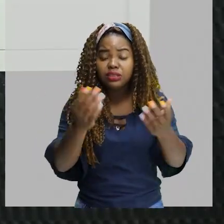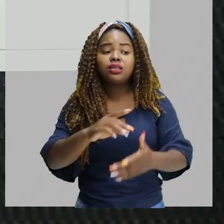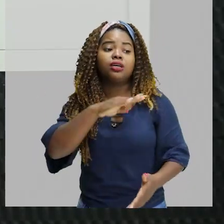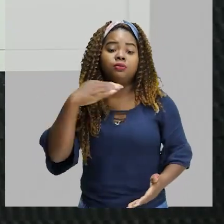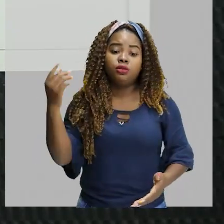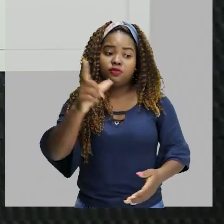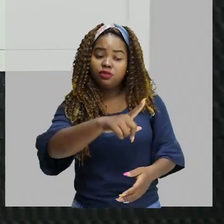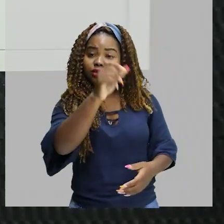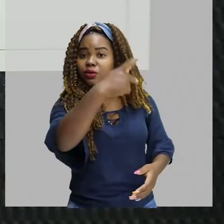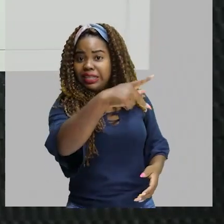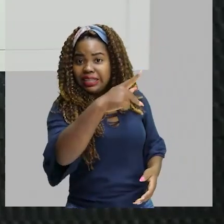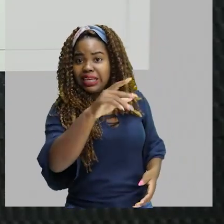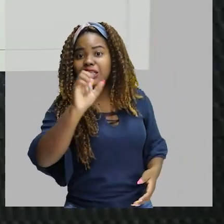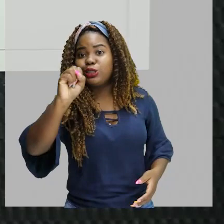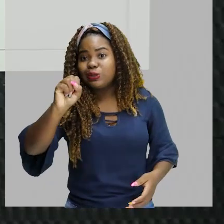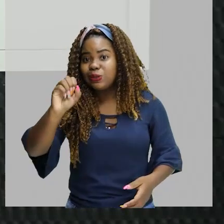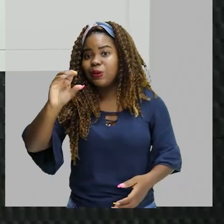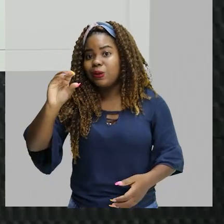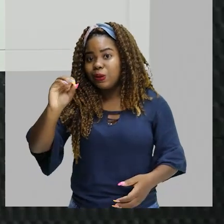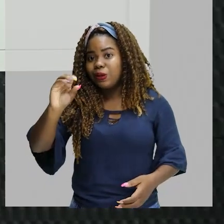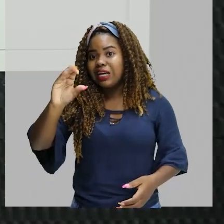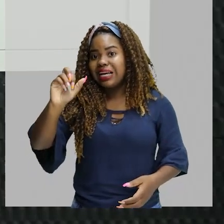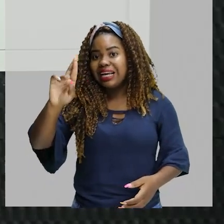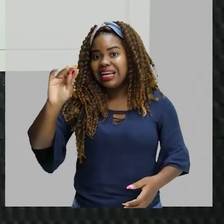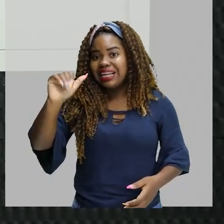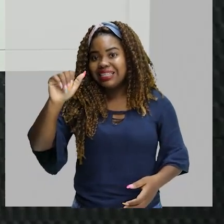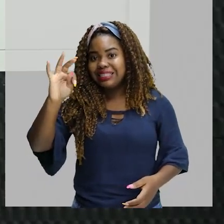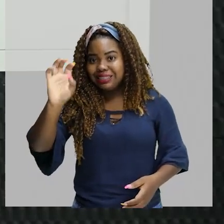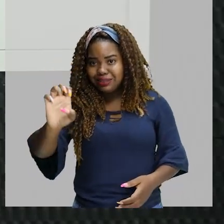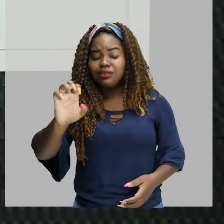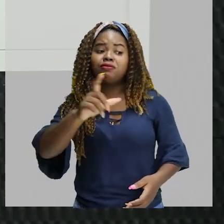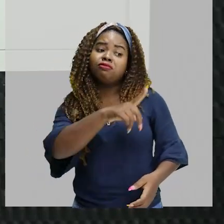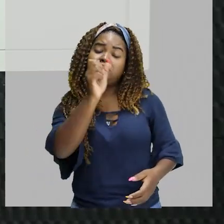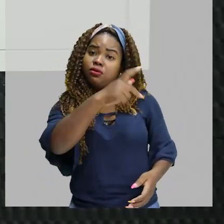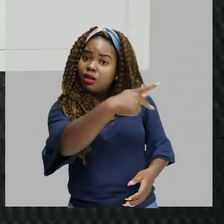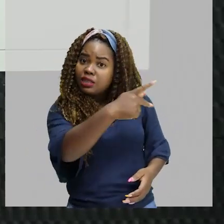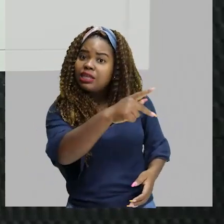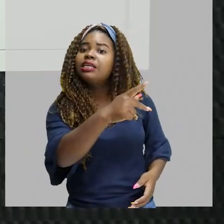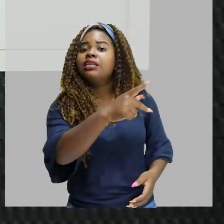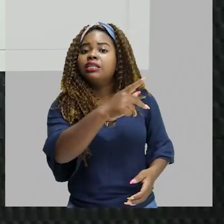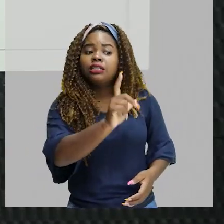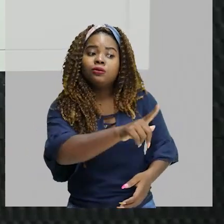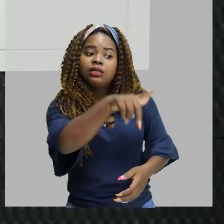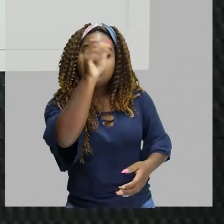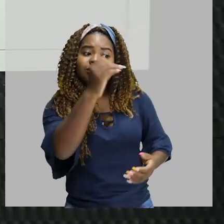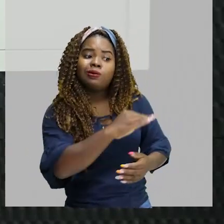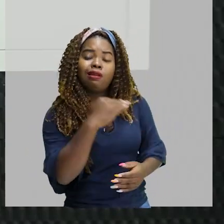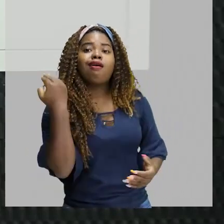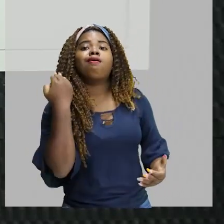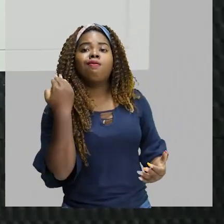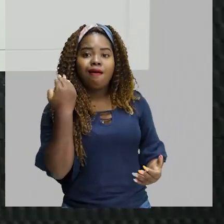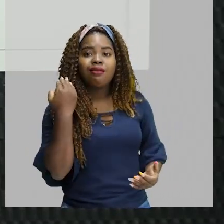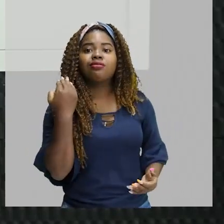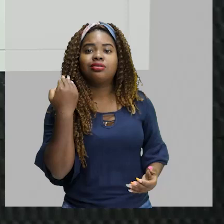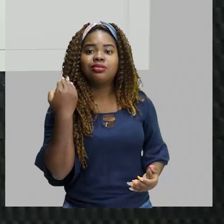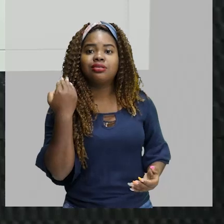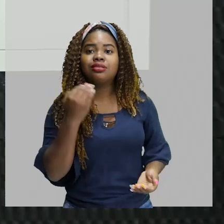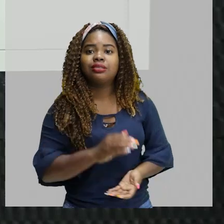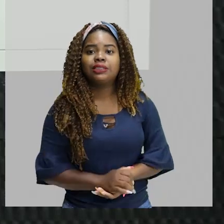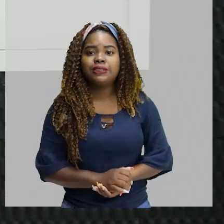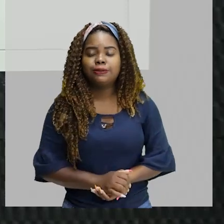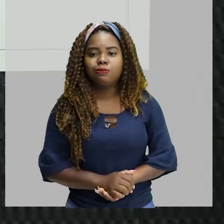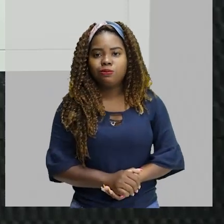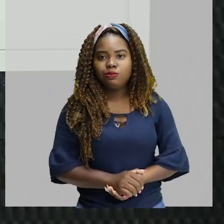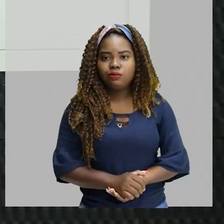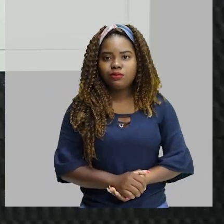Vou colocar bem aqui, tá? Ele necessariamente vai escolher, tá,